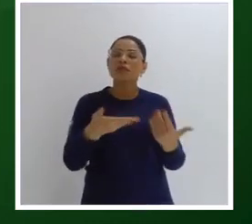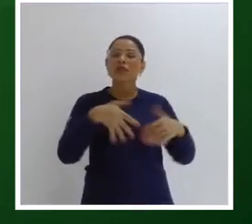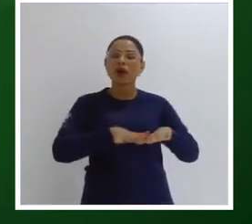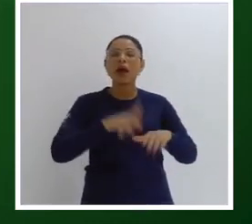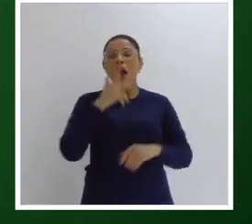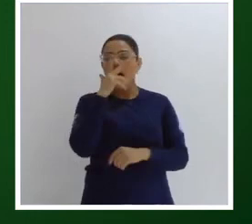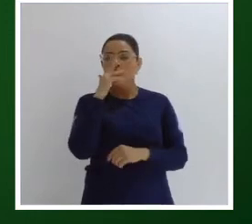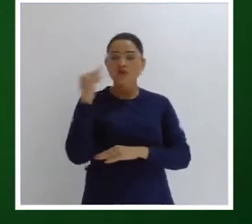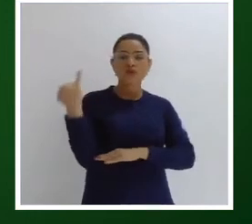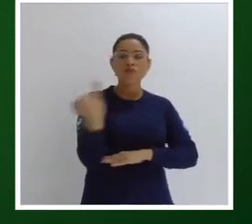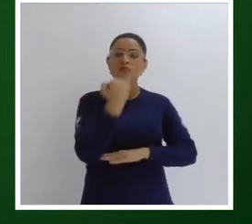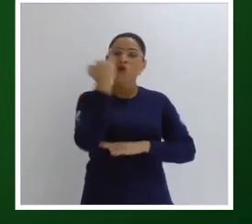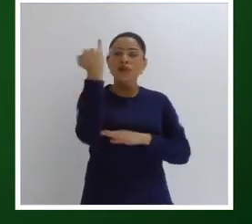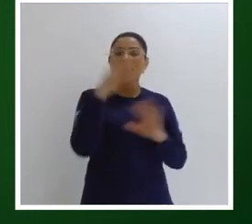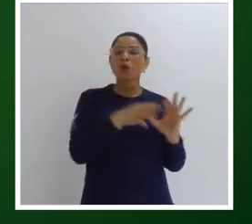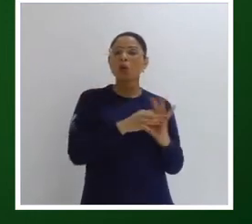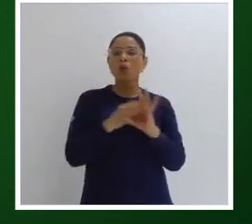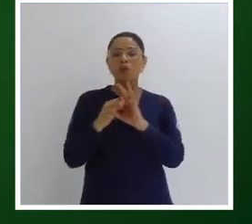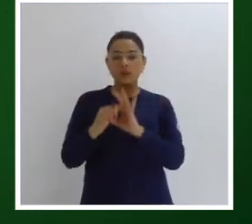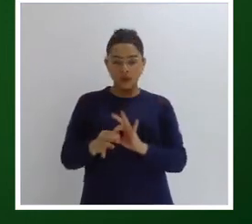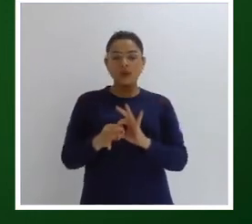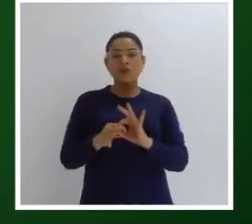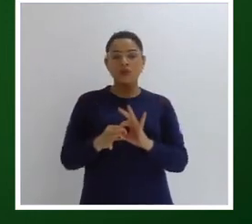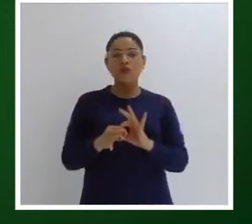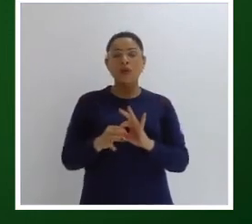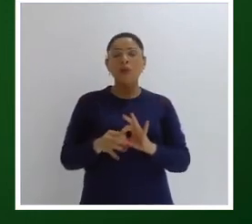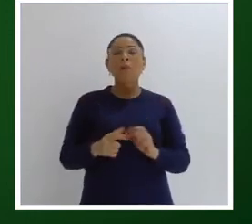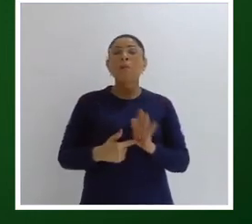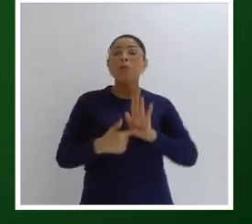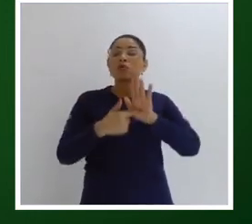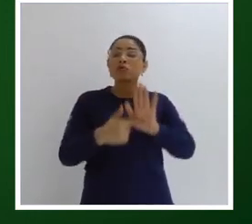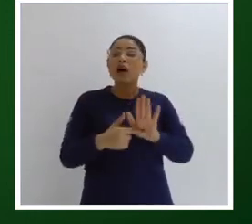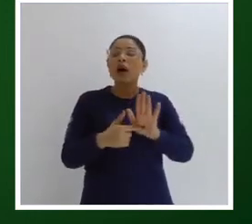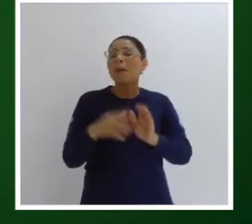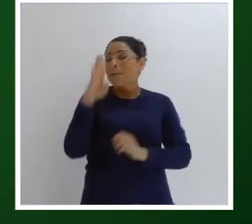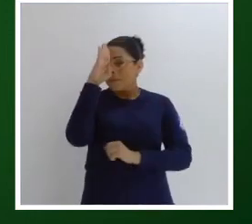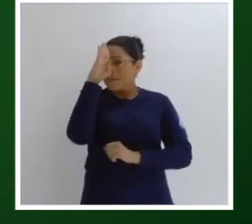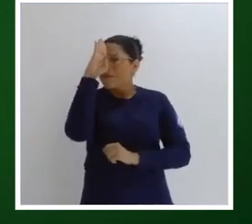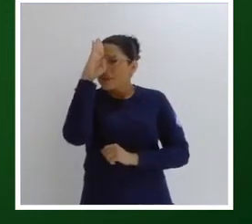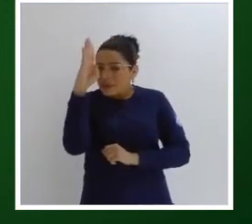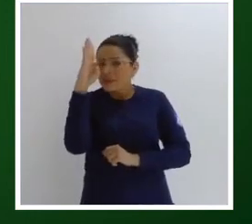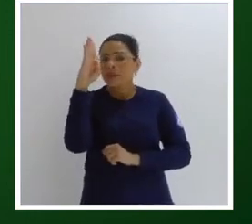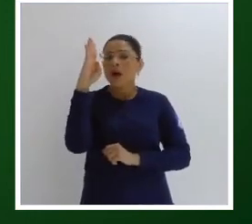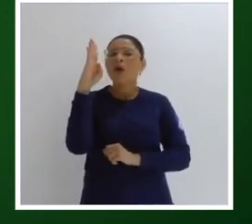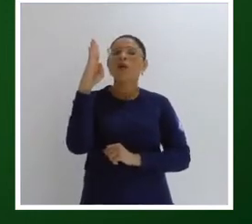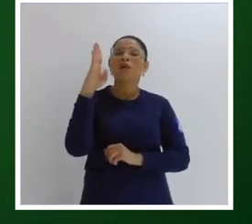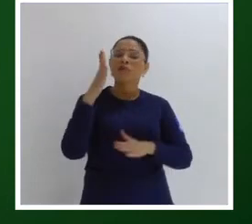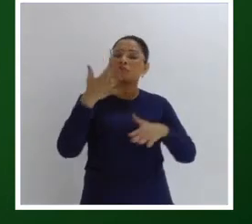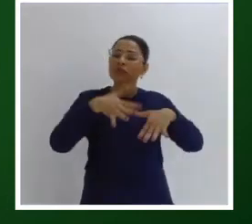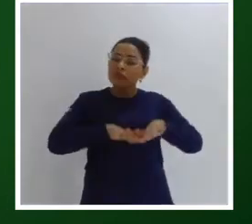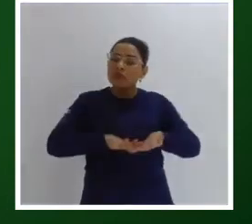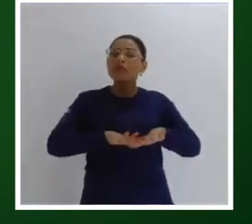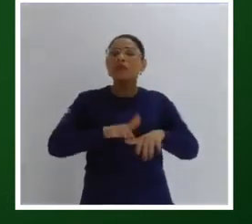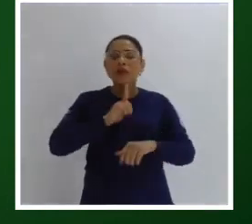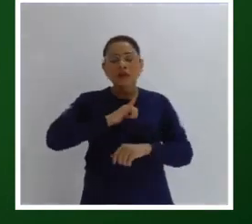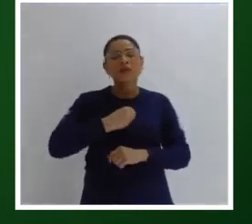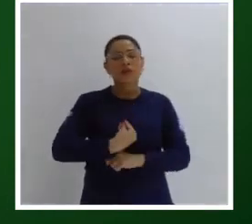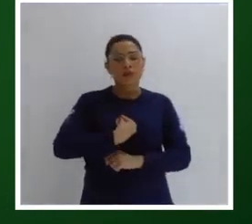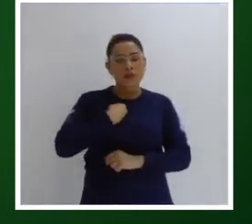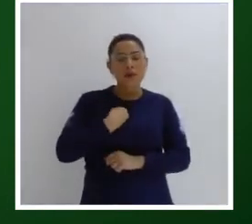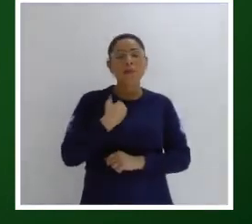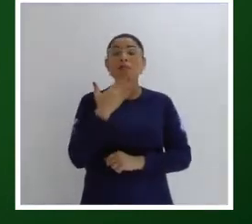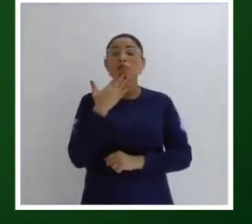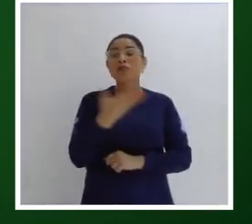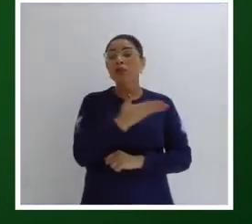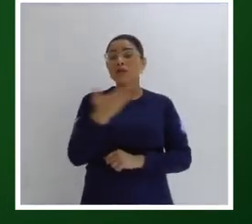achei importante contextualizar um pouquinho no macro os princípios fundamentais da inclusão e que Pese que os